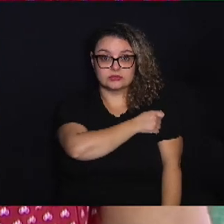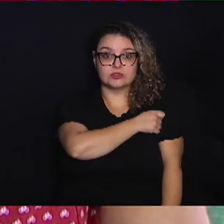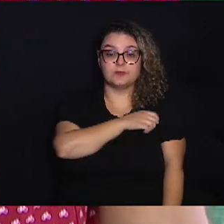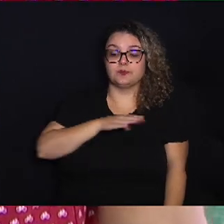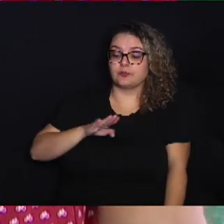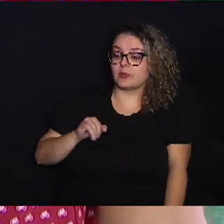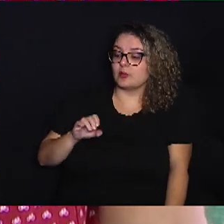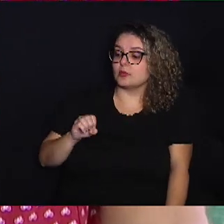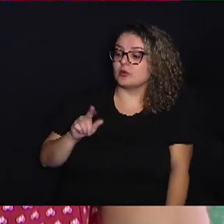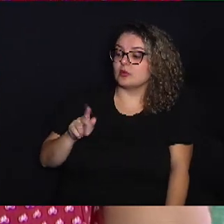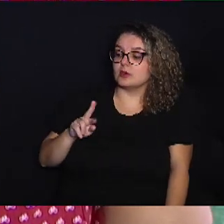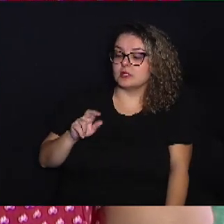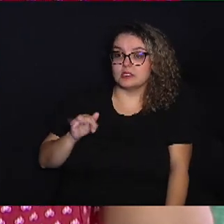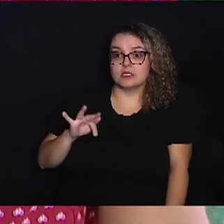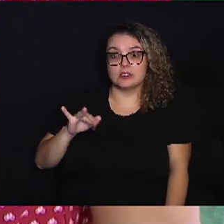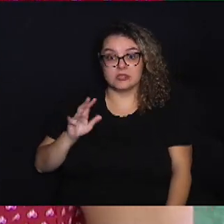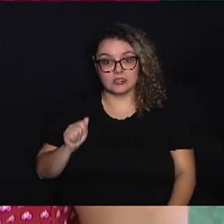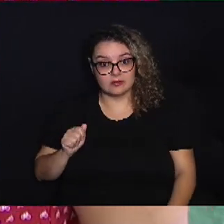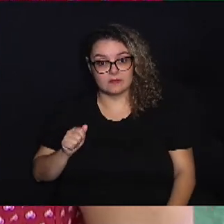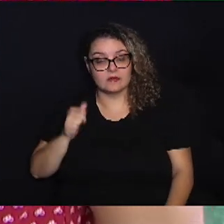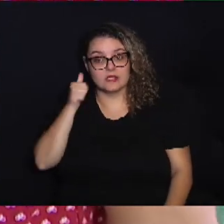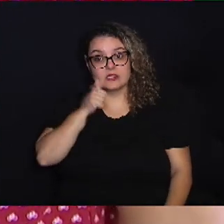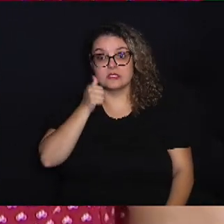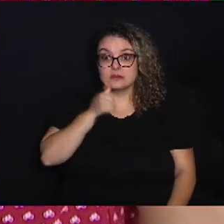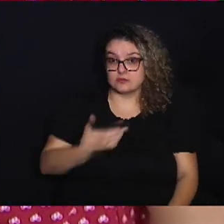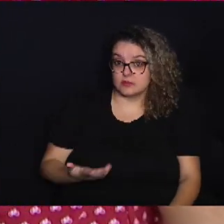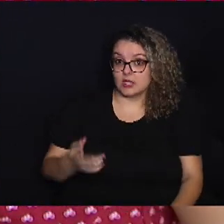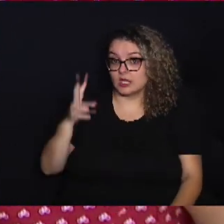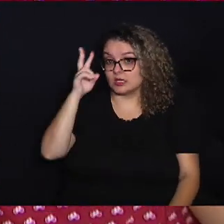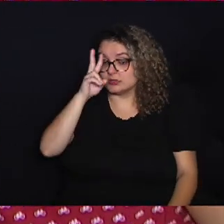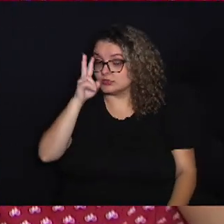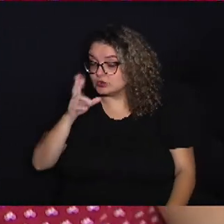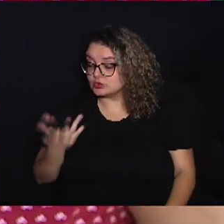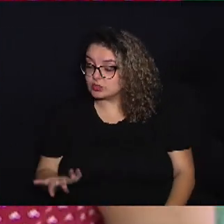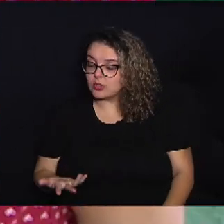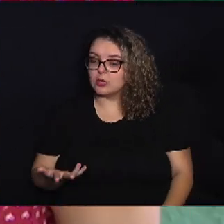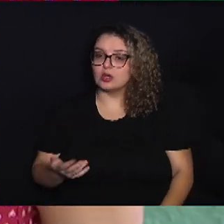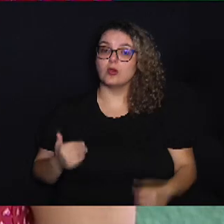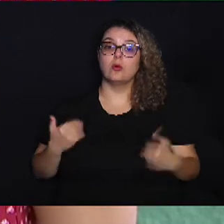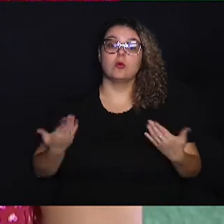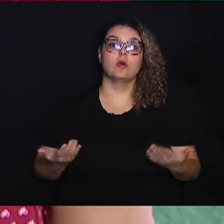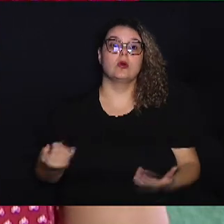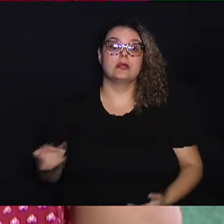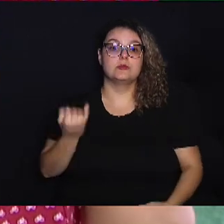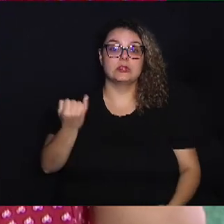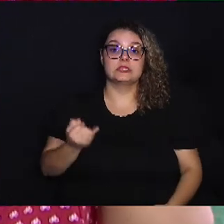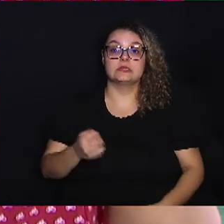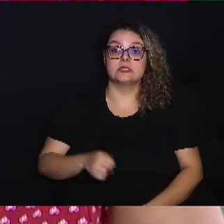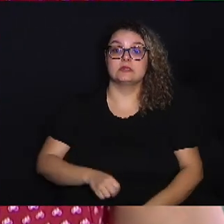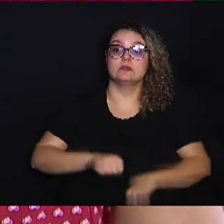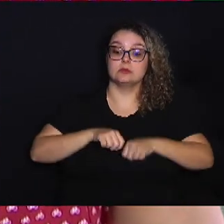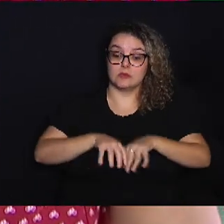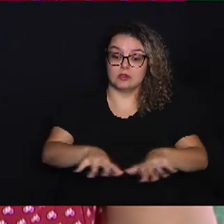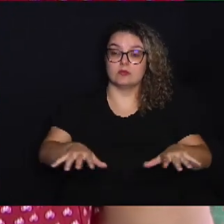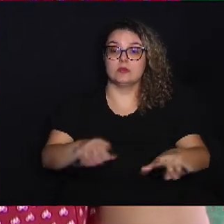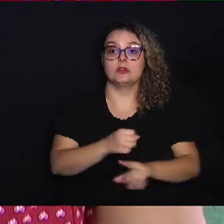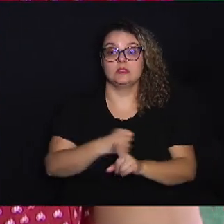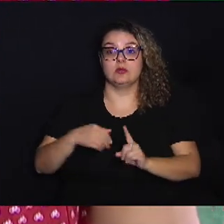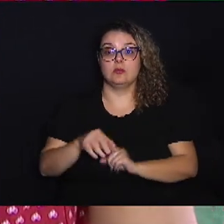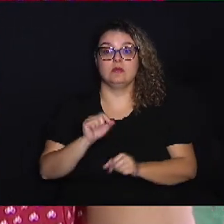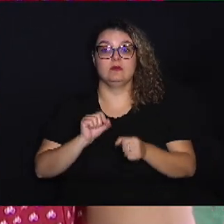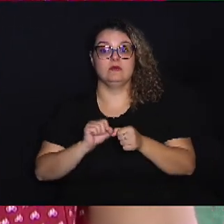biografia dessas mulheres, a história dessas mulheres, qual a contribuição que elas deram para a sociedade, aquilo que elas fizeram de bom,